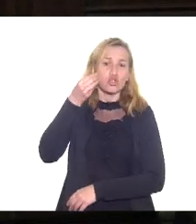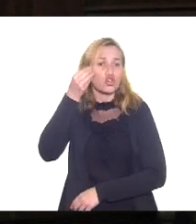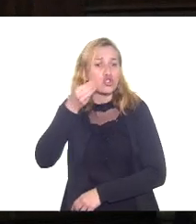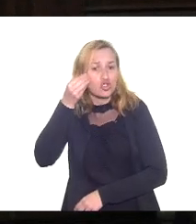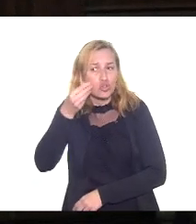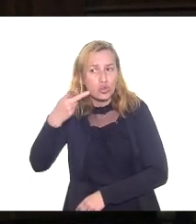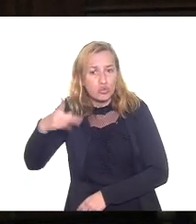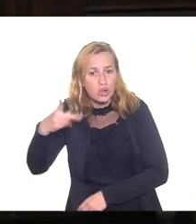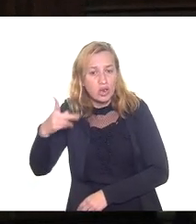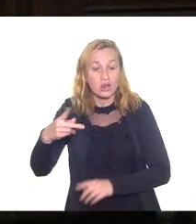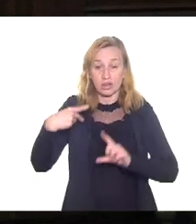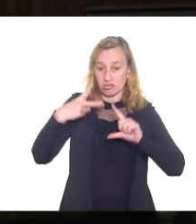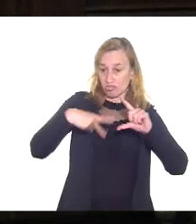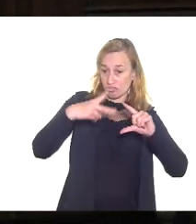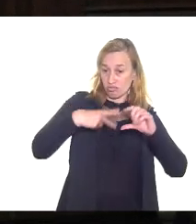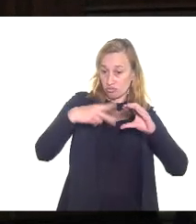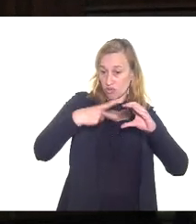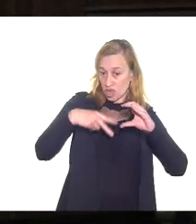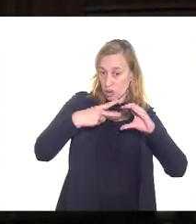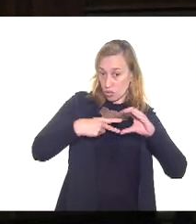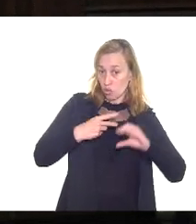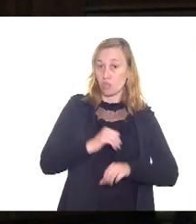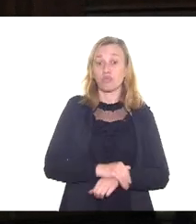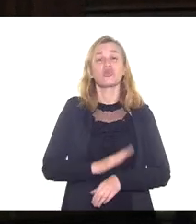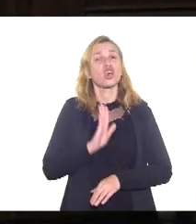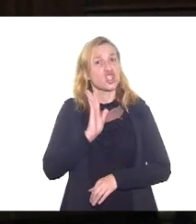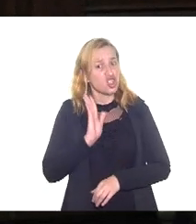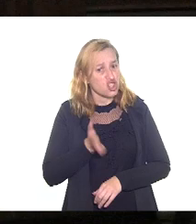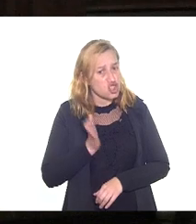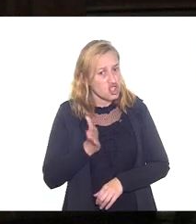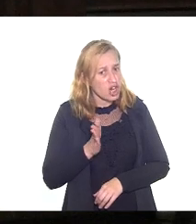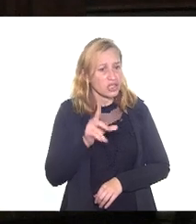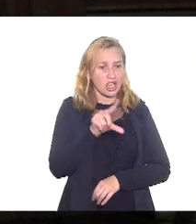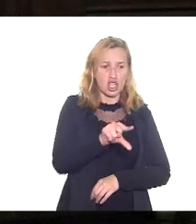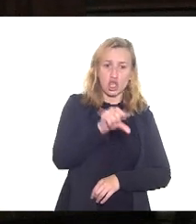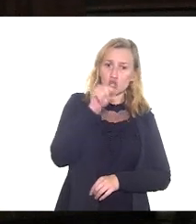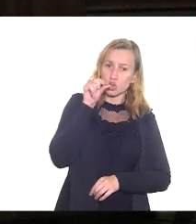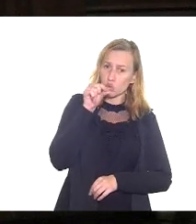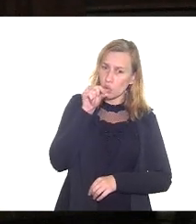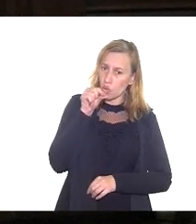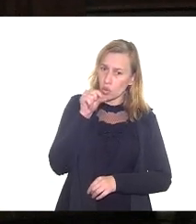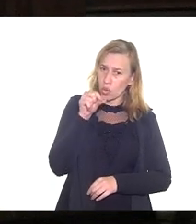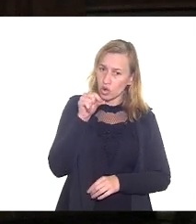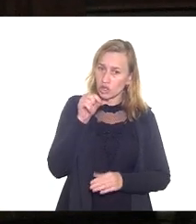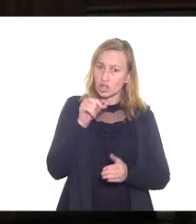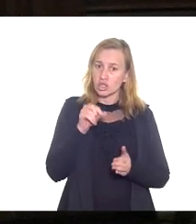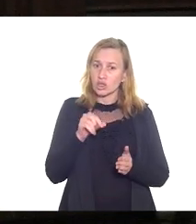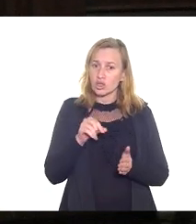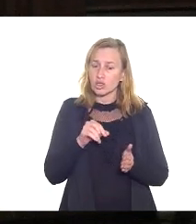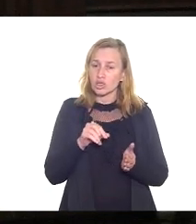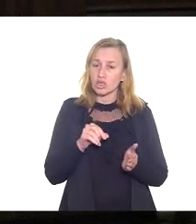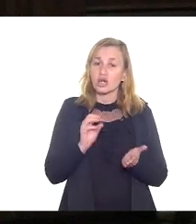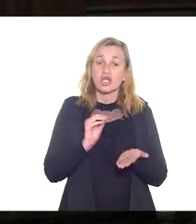experiência na Câmara de Vereadores, já há decisões que restos a pagar